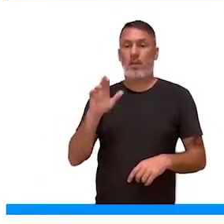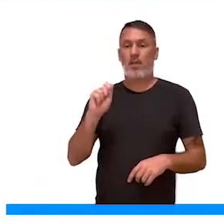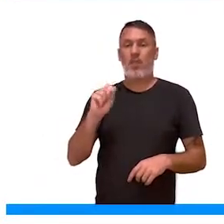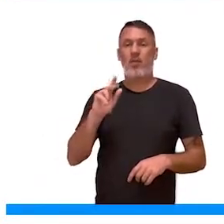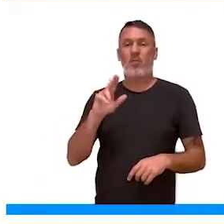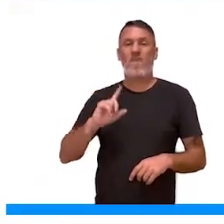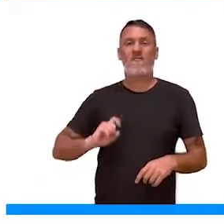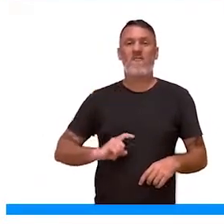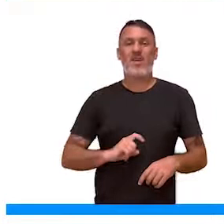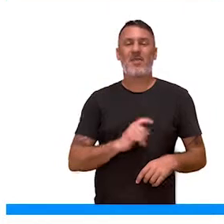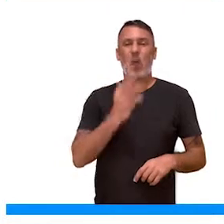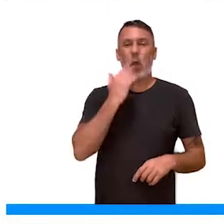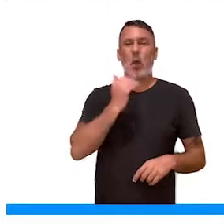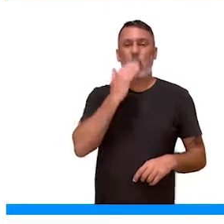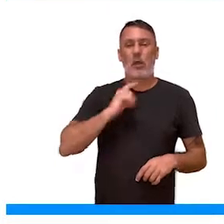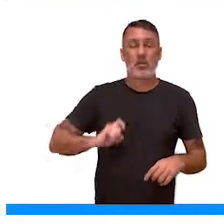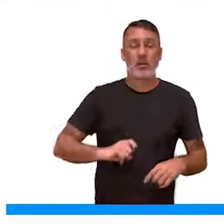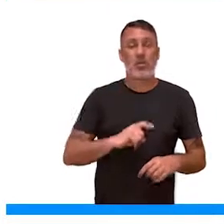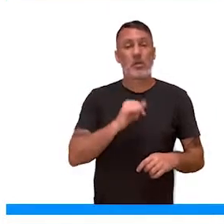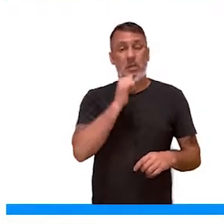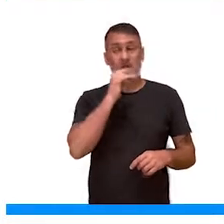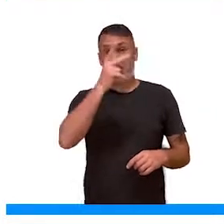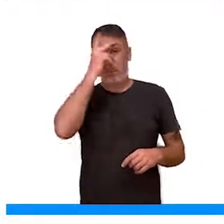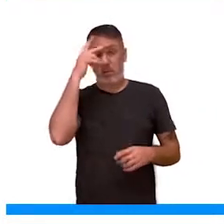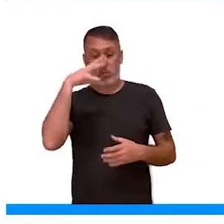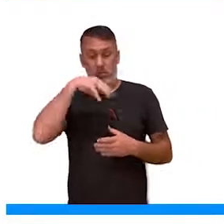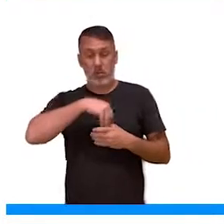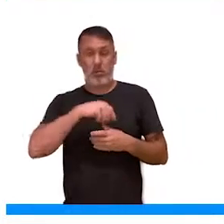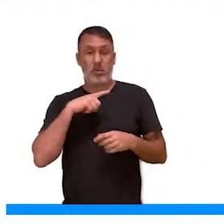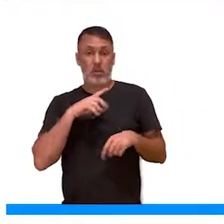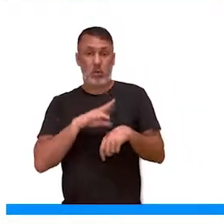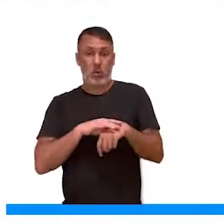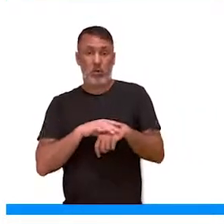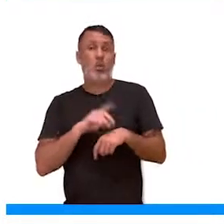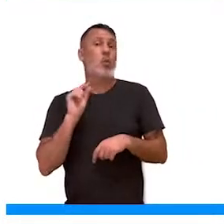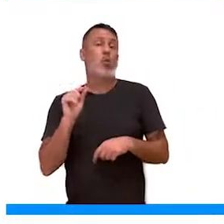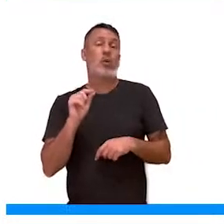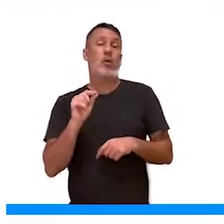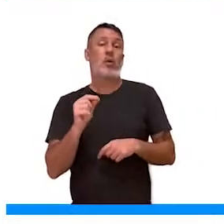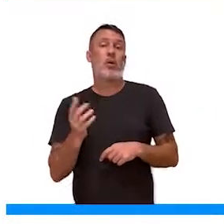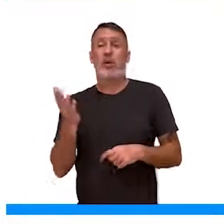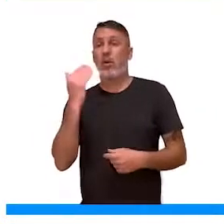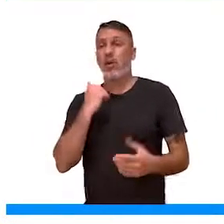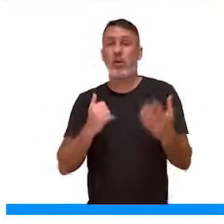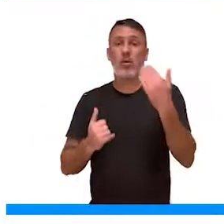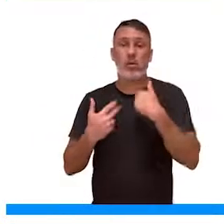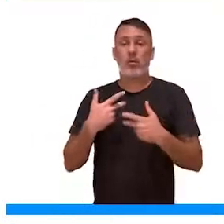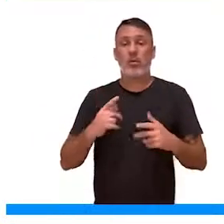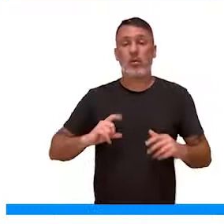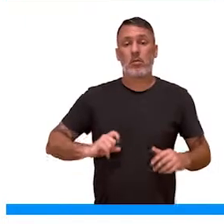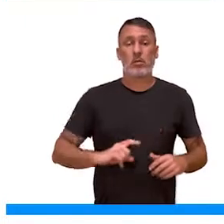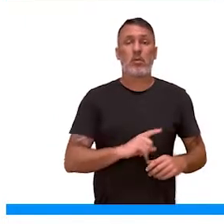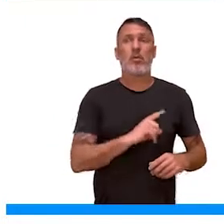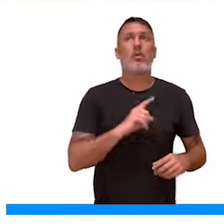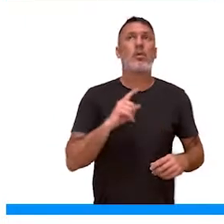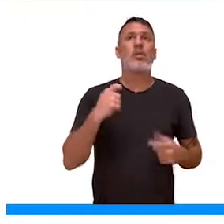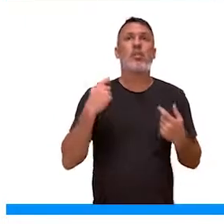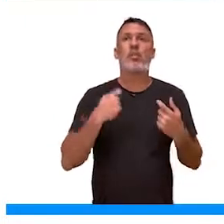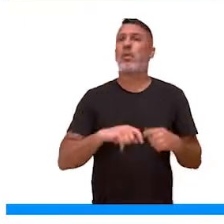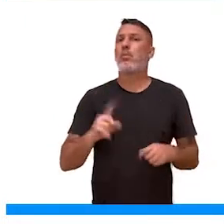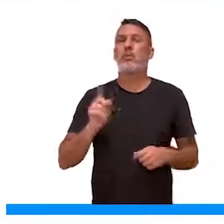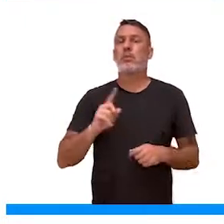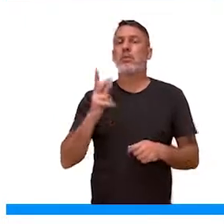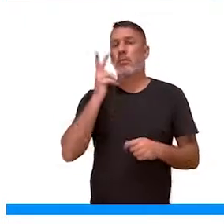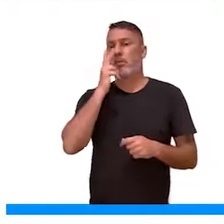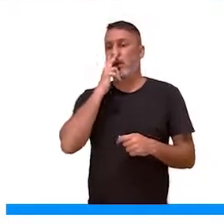lumbricoides, da lombriga. O Ascaris, a pessoa contrai a doença ingerindo os ovos do verme. Então, ela não